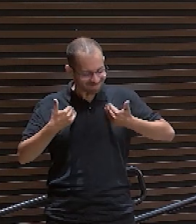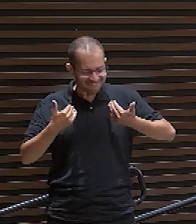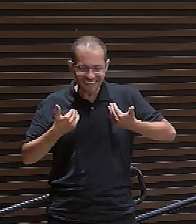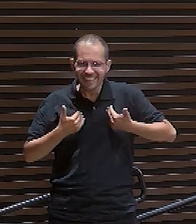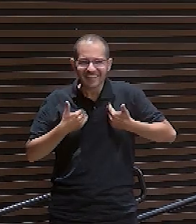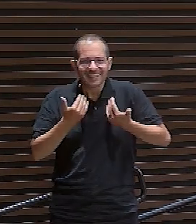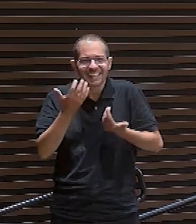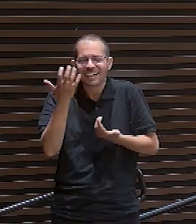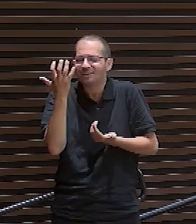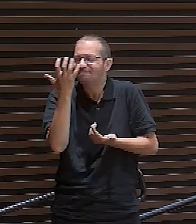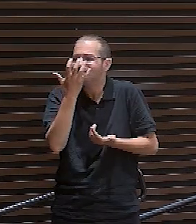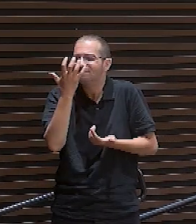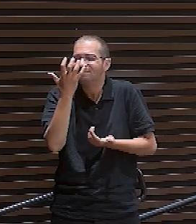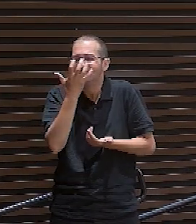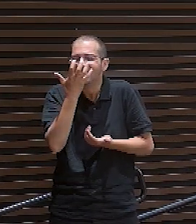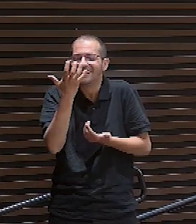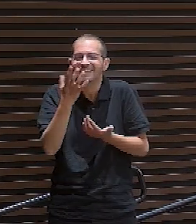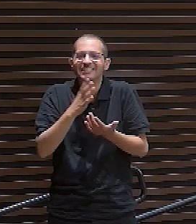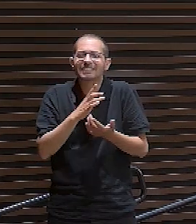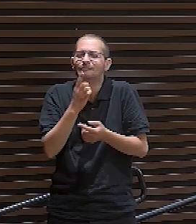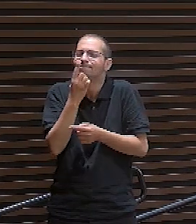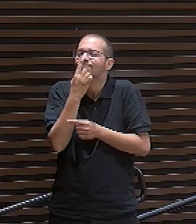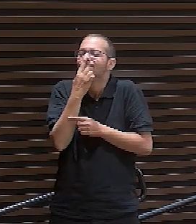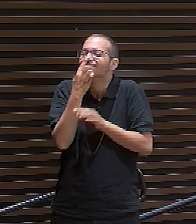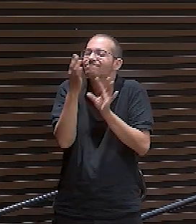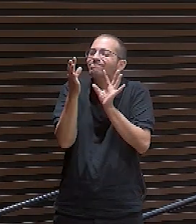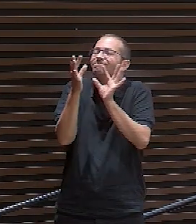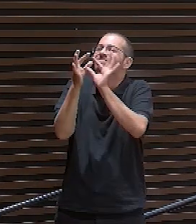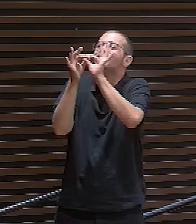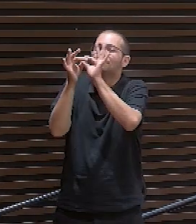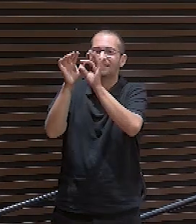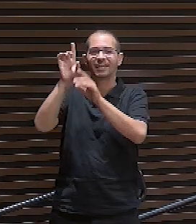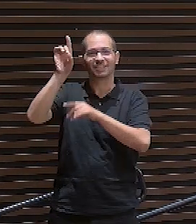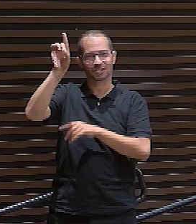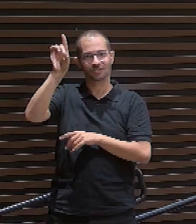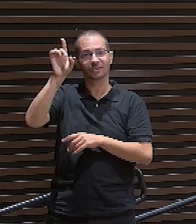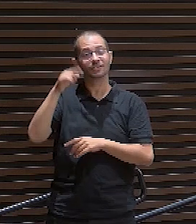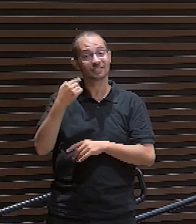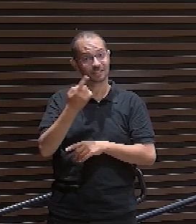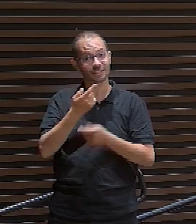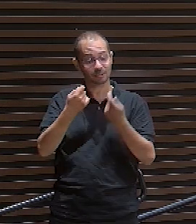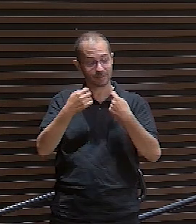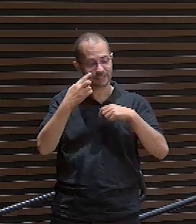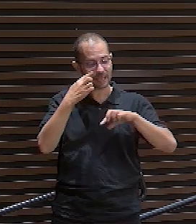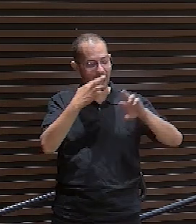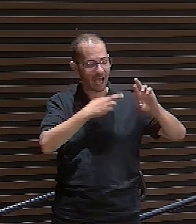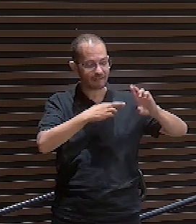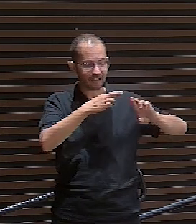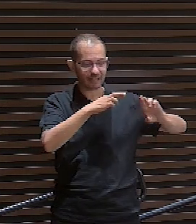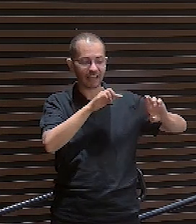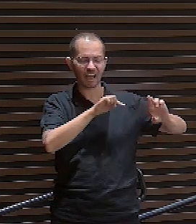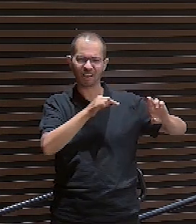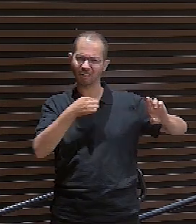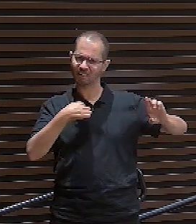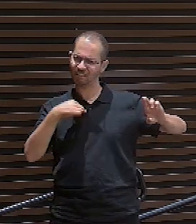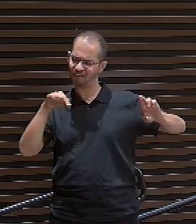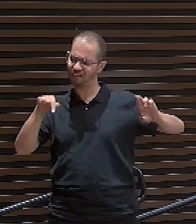beleza, com tanta intimidade. Então nós precisamos avaliar isso, para não ficarmos